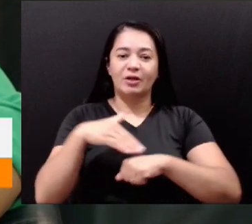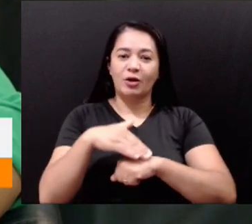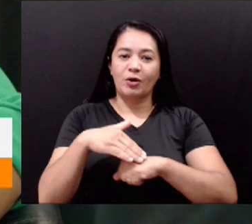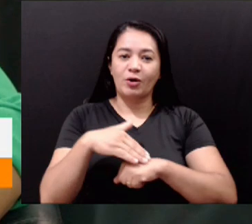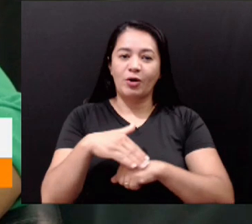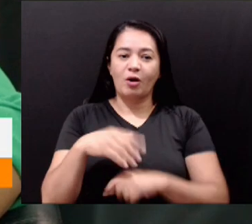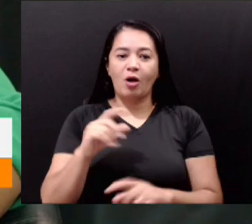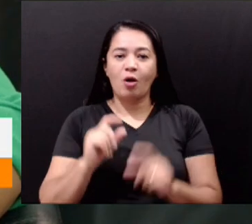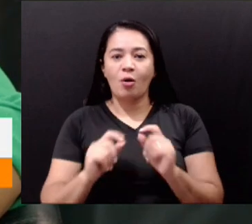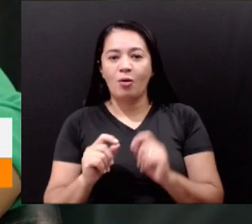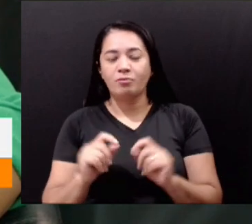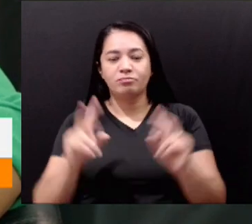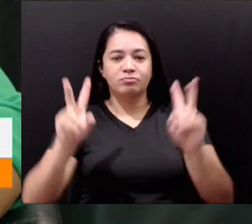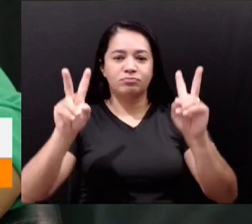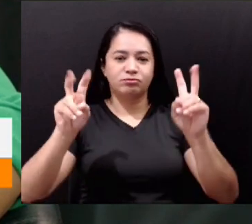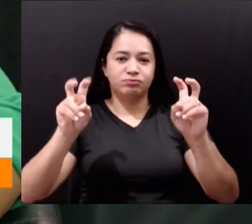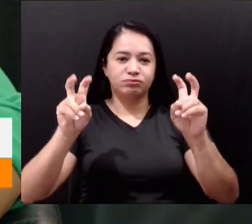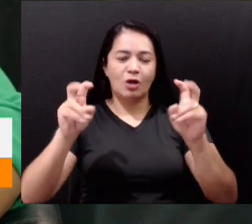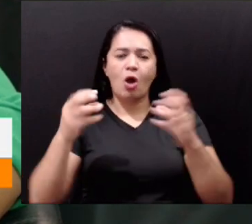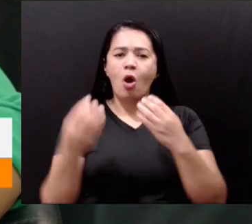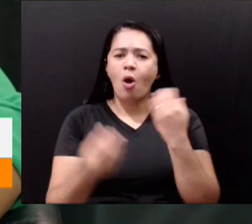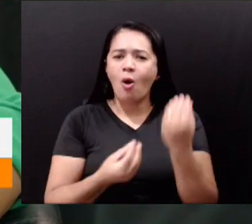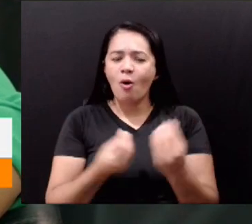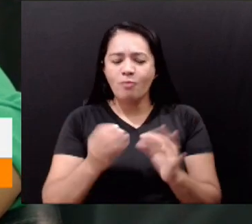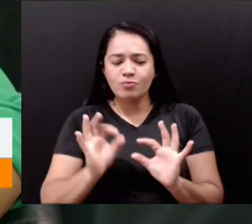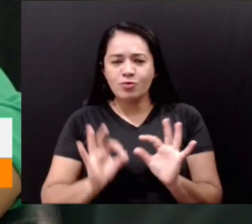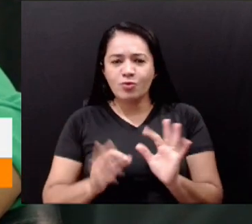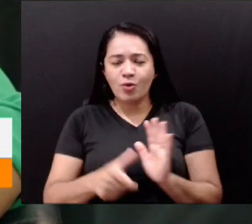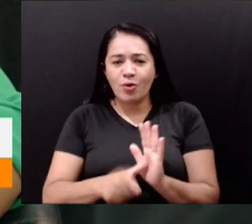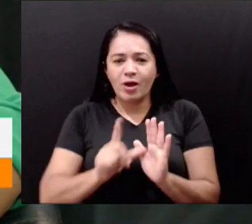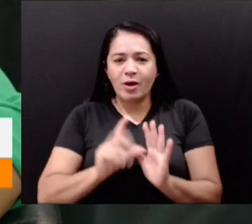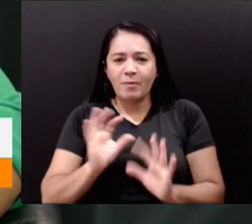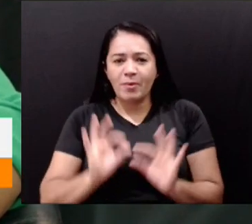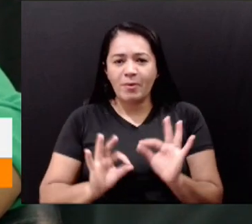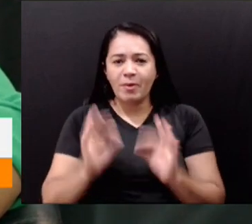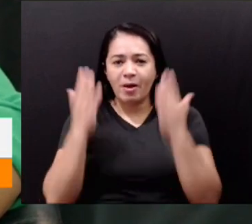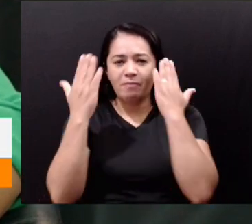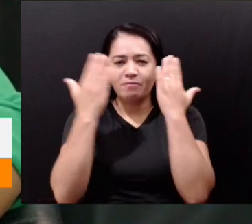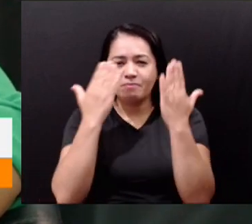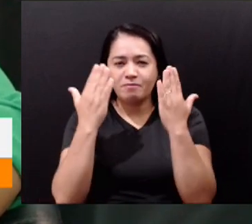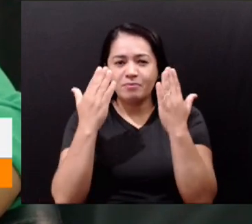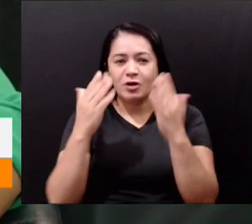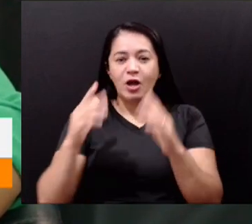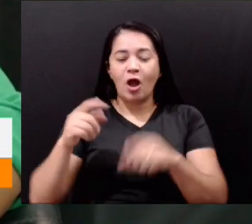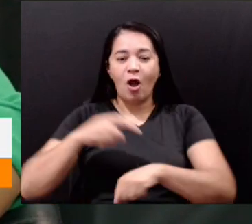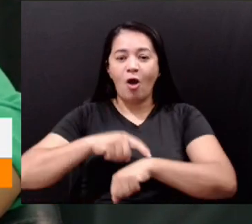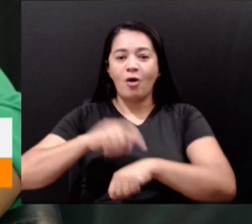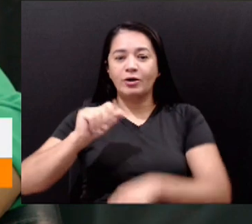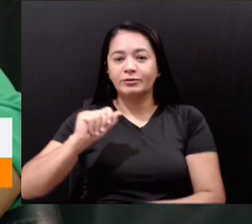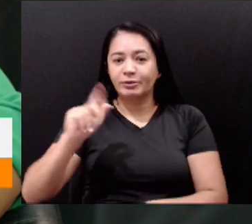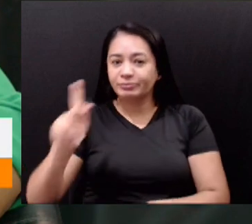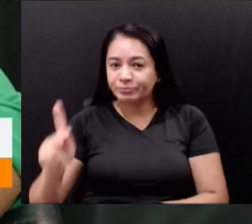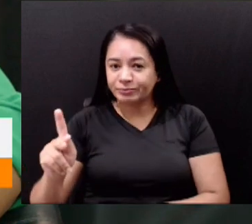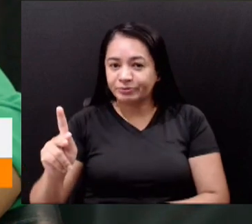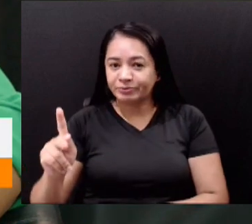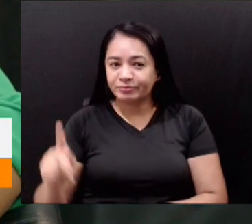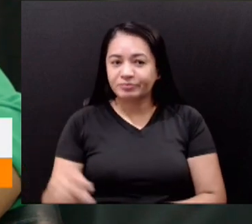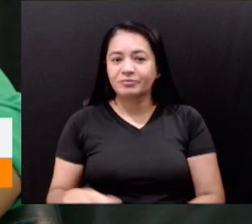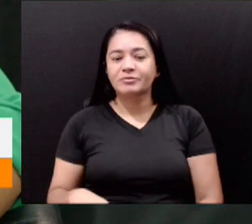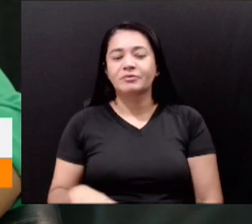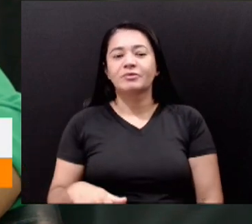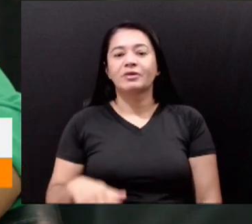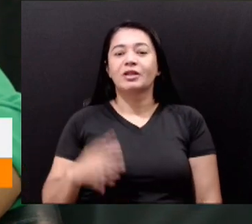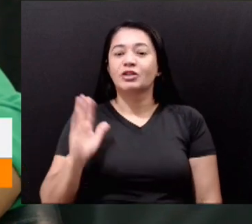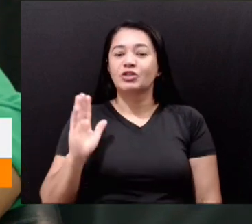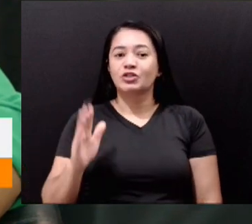tema: como se preparar psicologicamente para a aposentadoria. Já estamos recebendo ao vivo aqui no